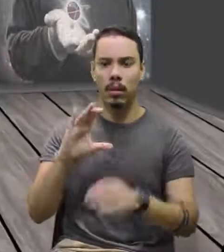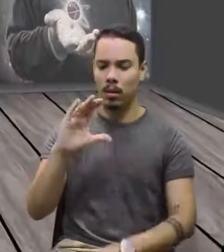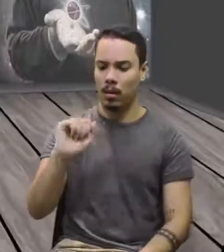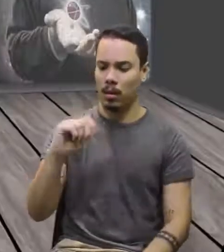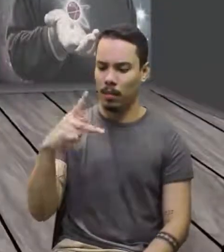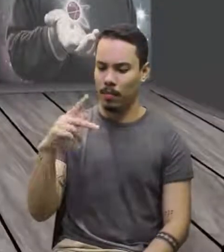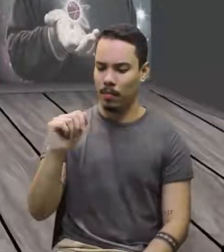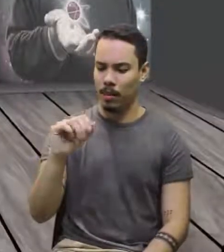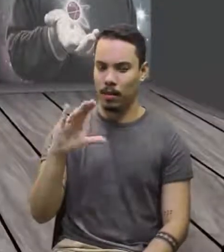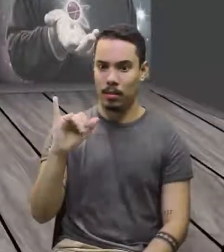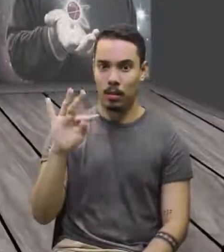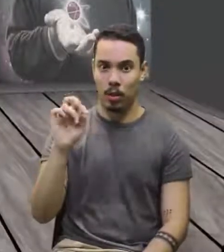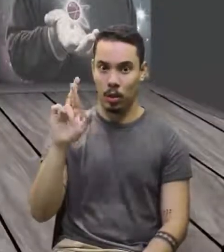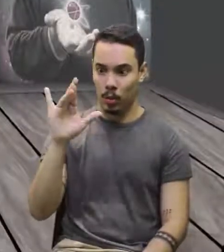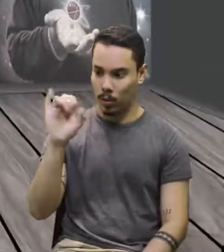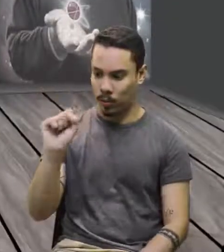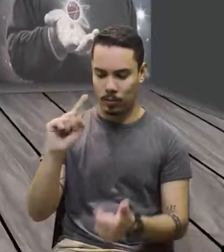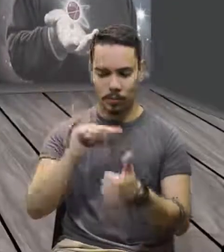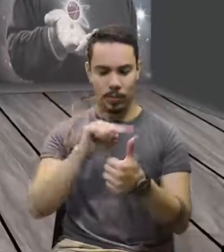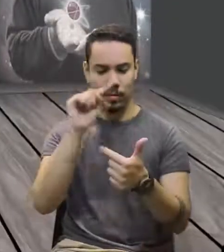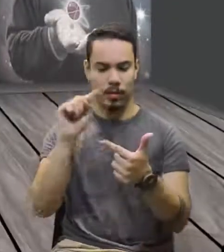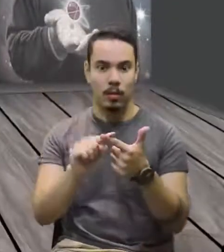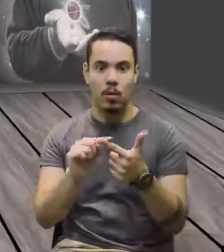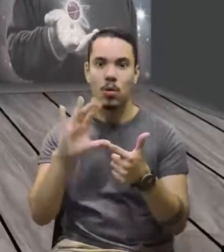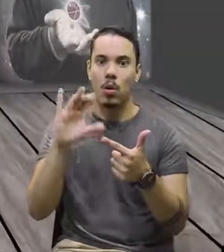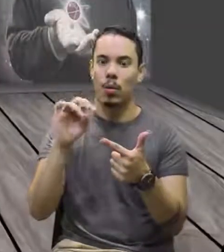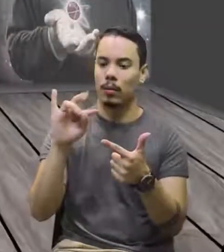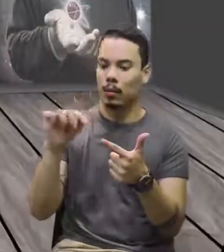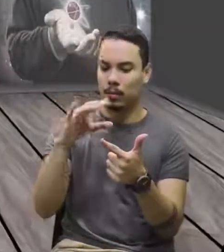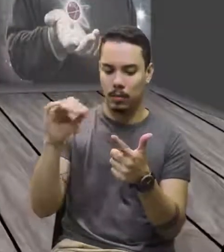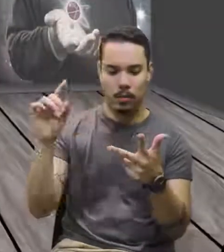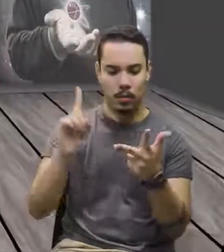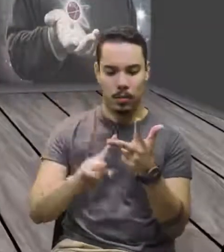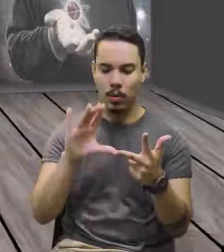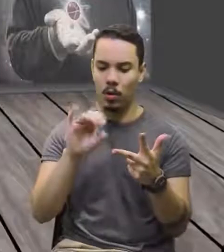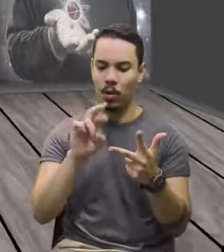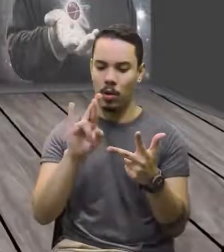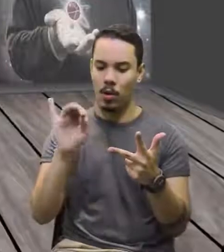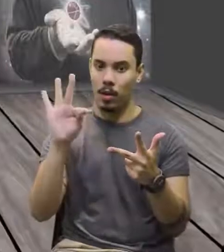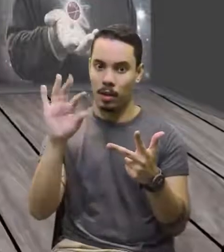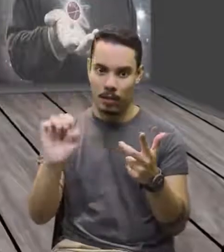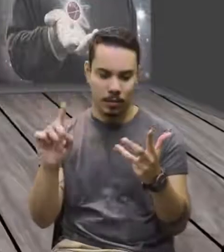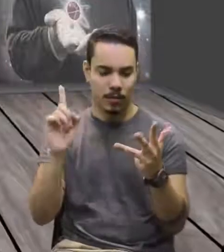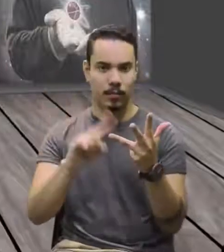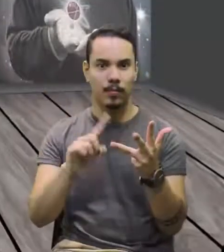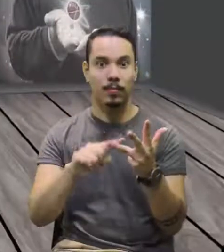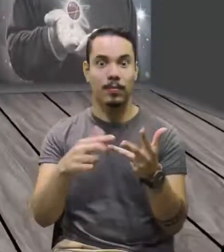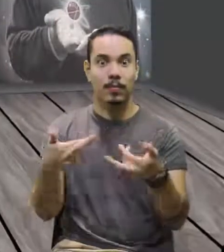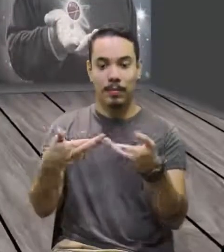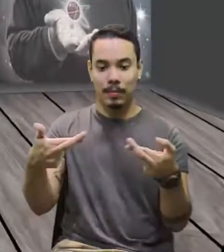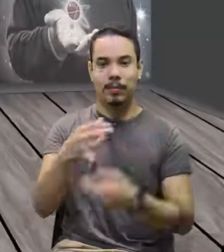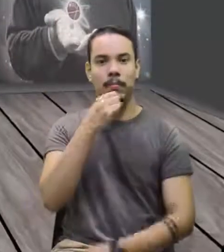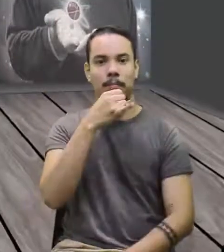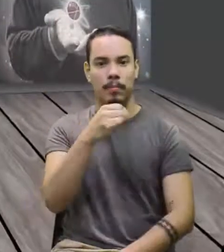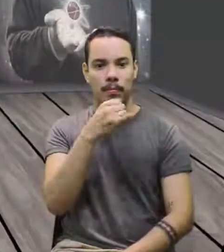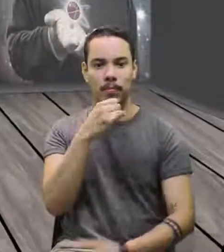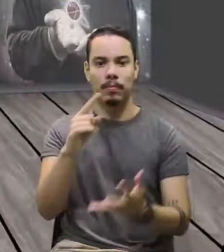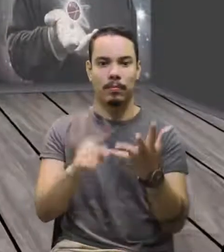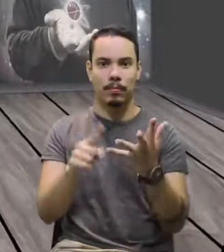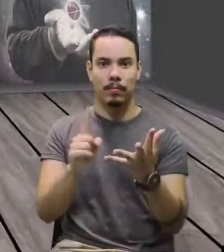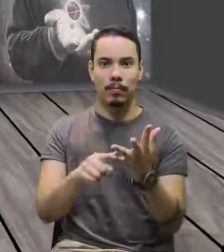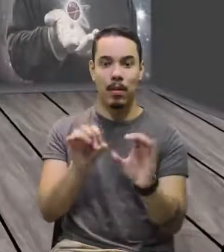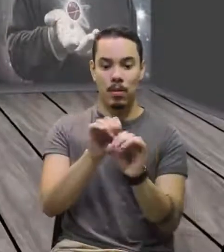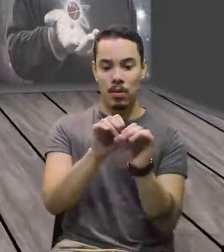né? Depois de trabalhar com tensão, corrente e resistência elétrica, geradores e